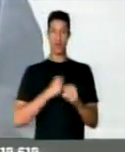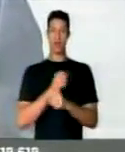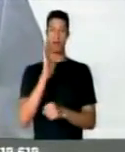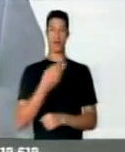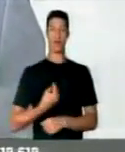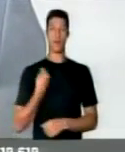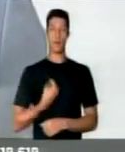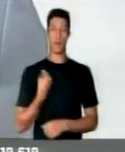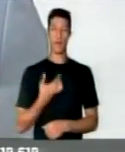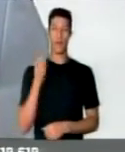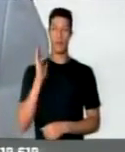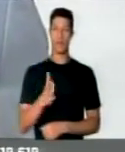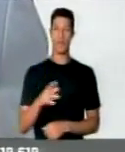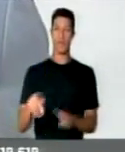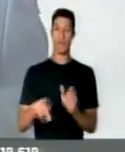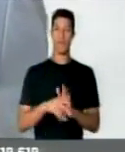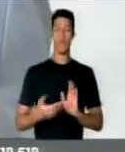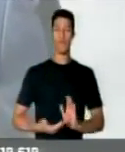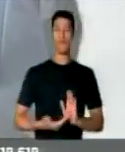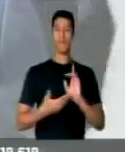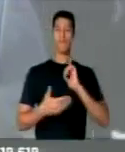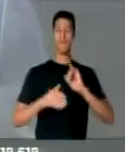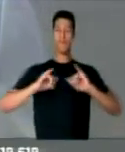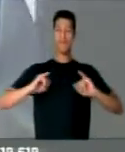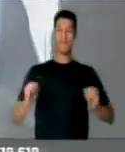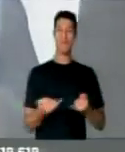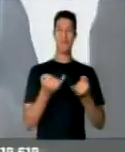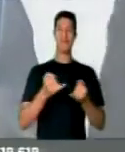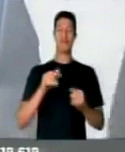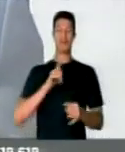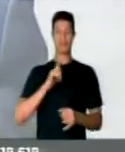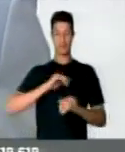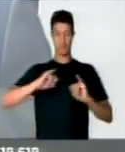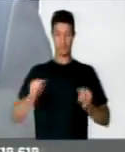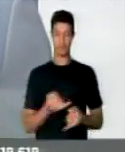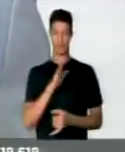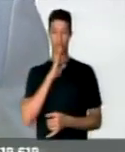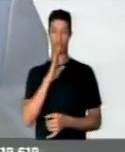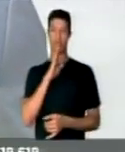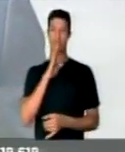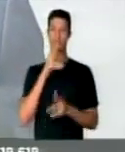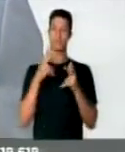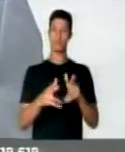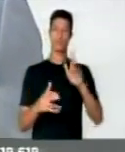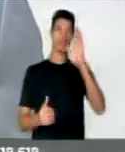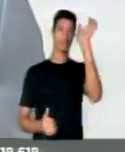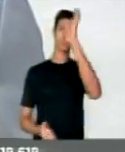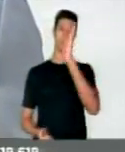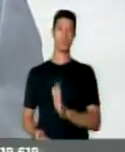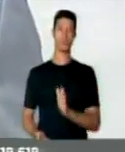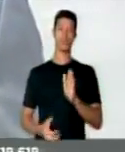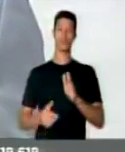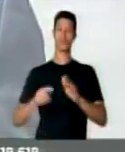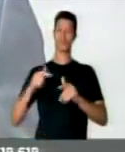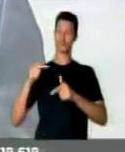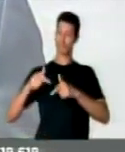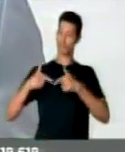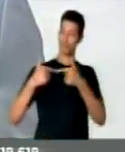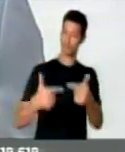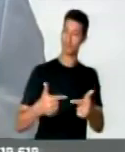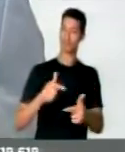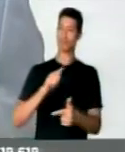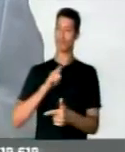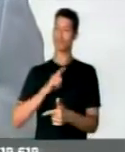já está aqui à frente, na casa, teve a oportunidade, está tendo a oportunidade de conhecer, assim como todo o Brasil, o desempenho que